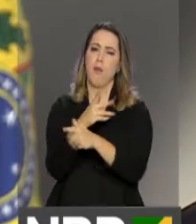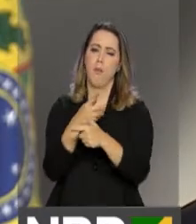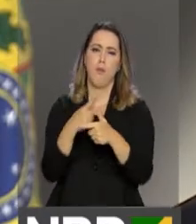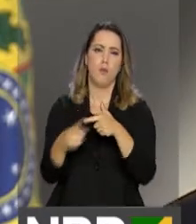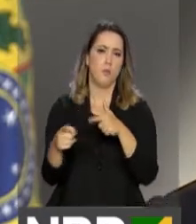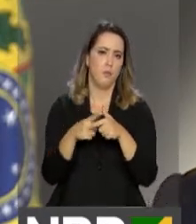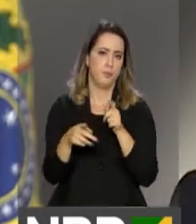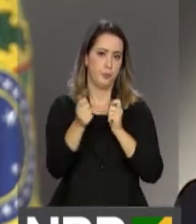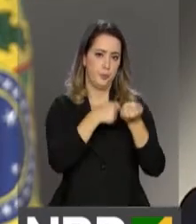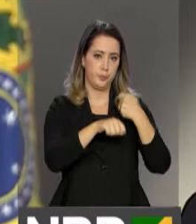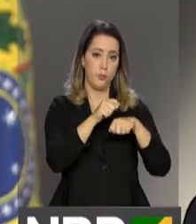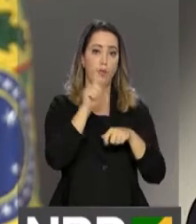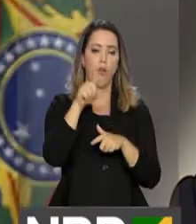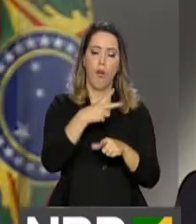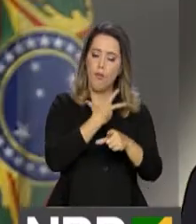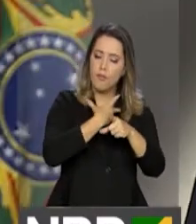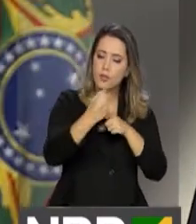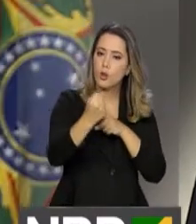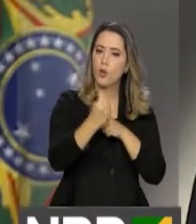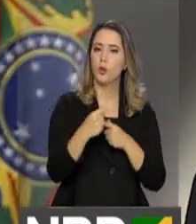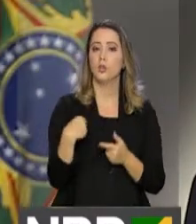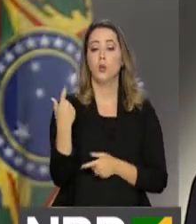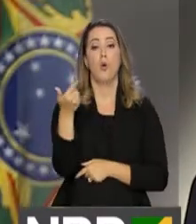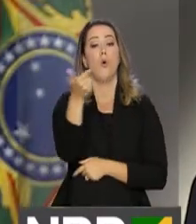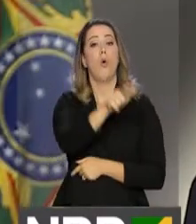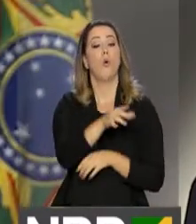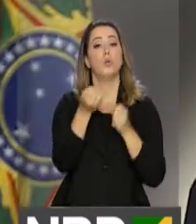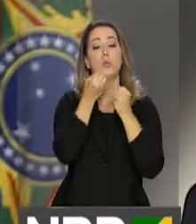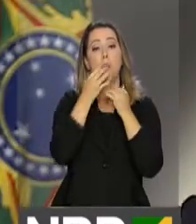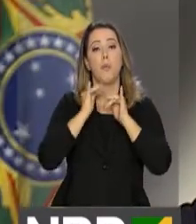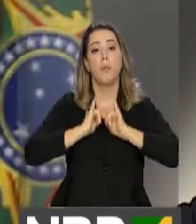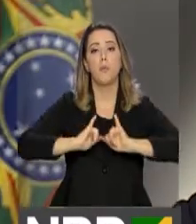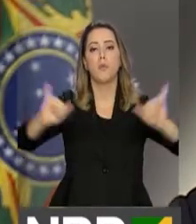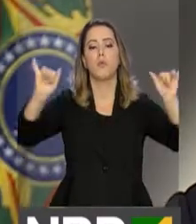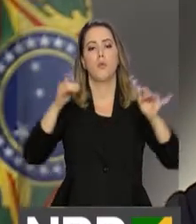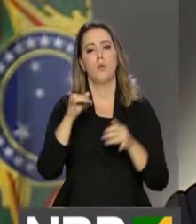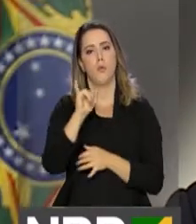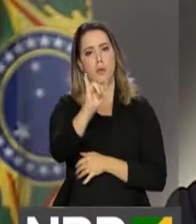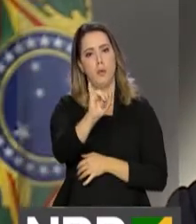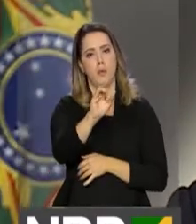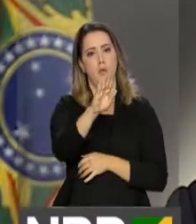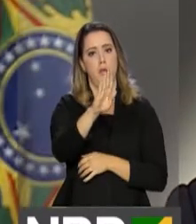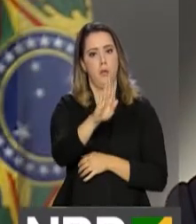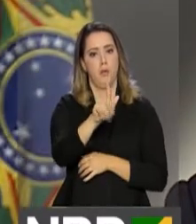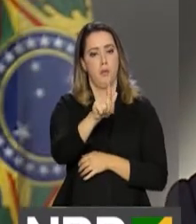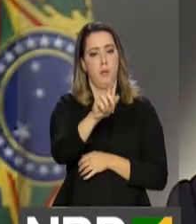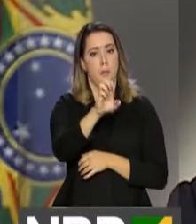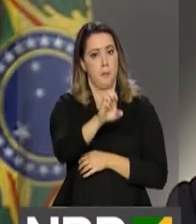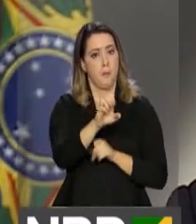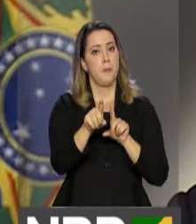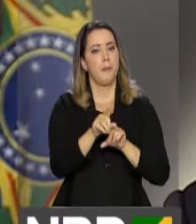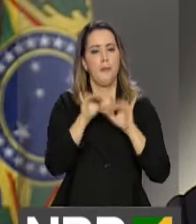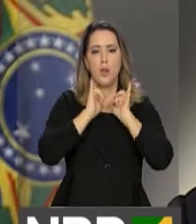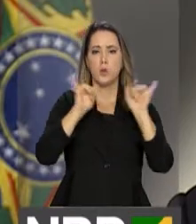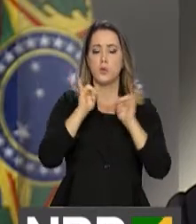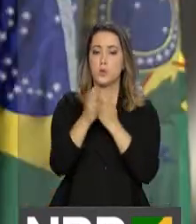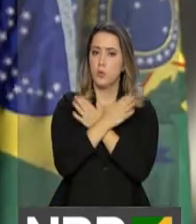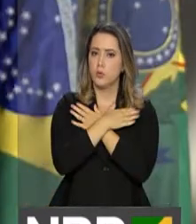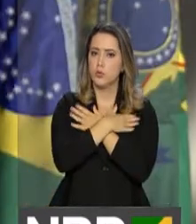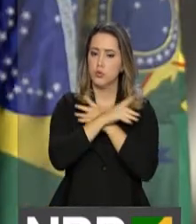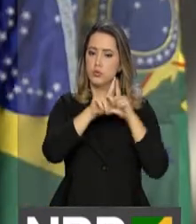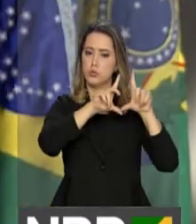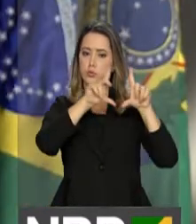é uma grande vitória outra boa notícia é que o ibge é anunciou que o desemprego segue caindo